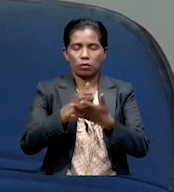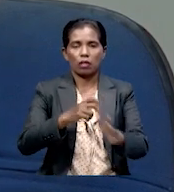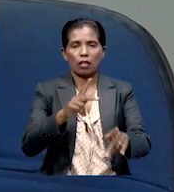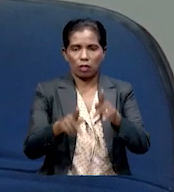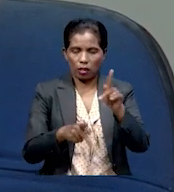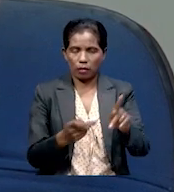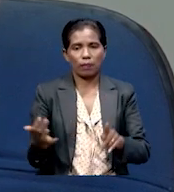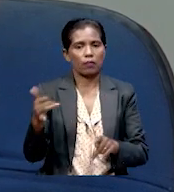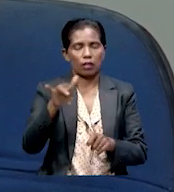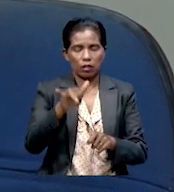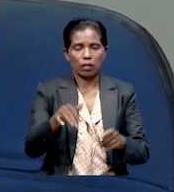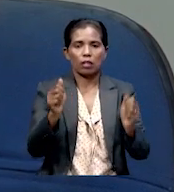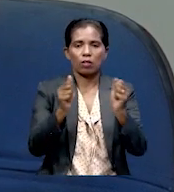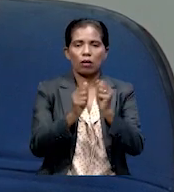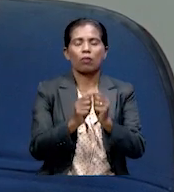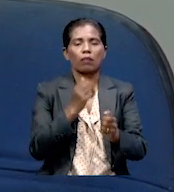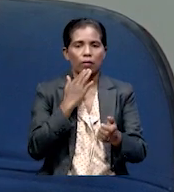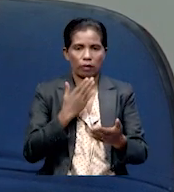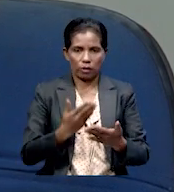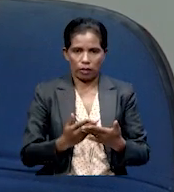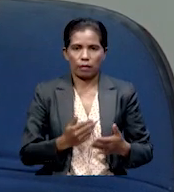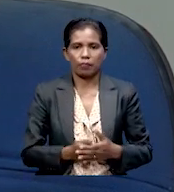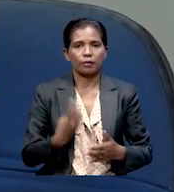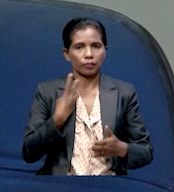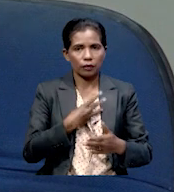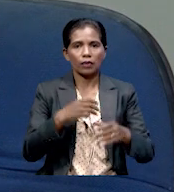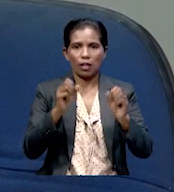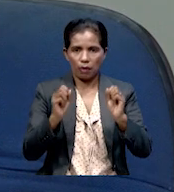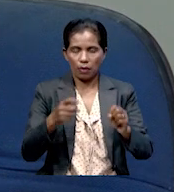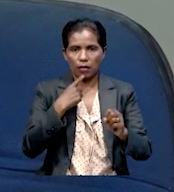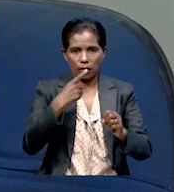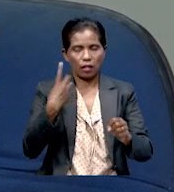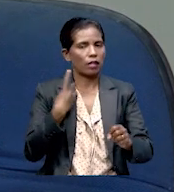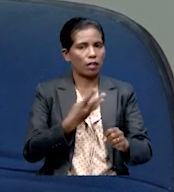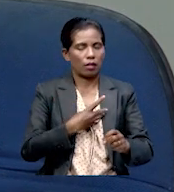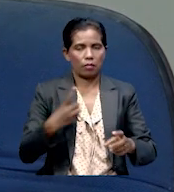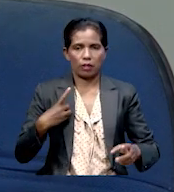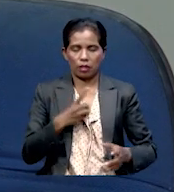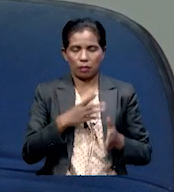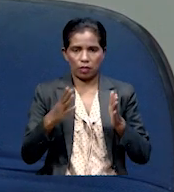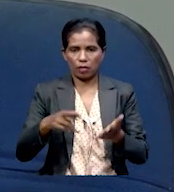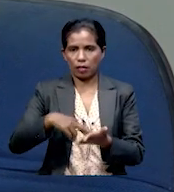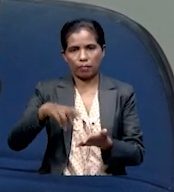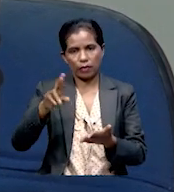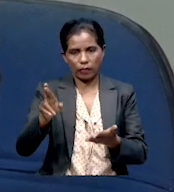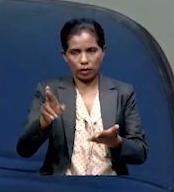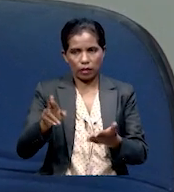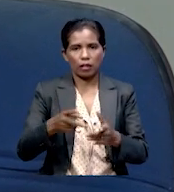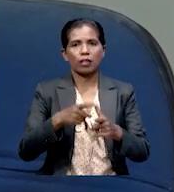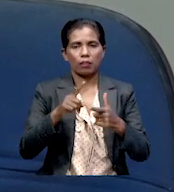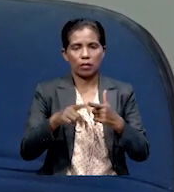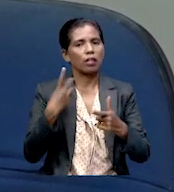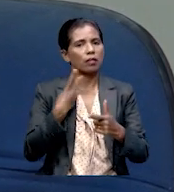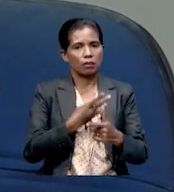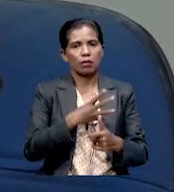masira o justo o jadi ata bede tamane maga ami deputado sira prova claro a mo sein